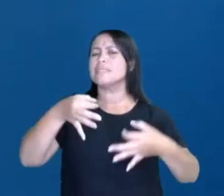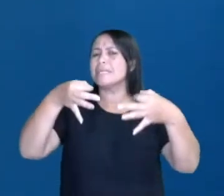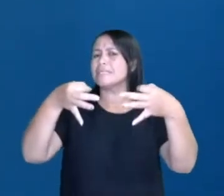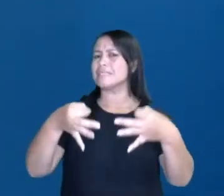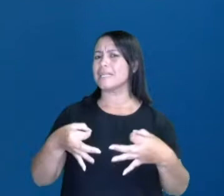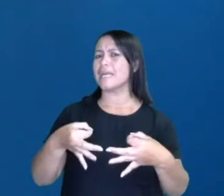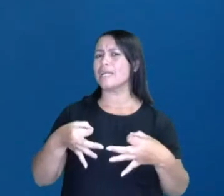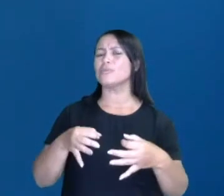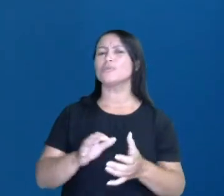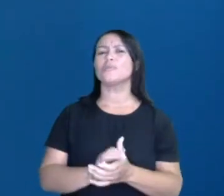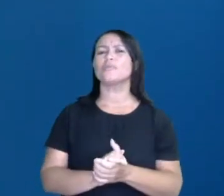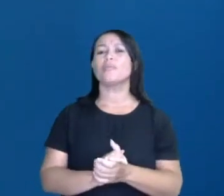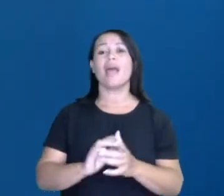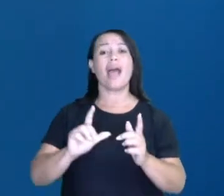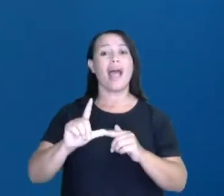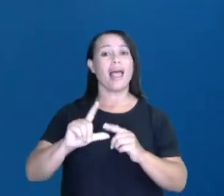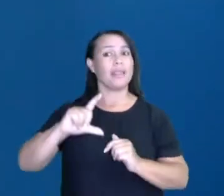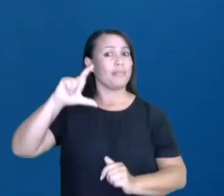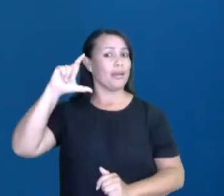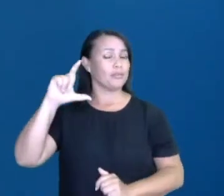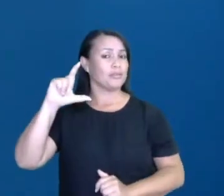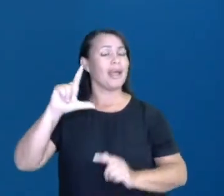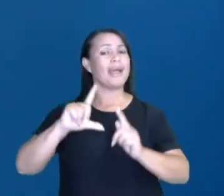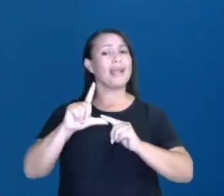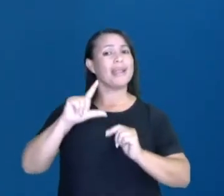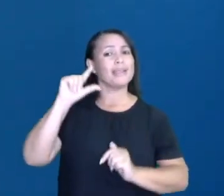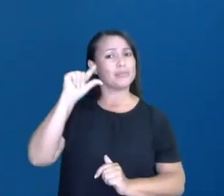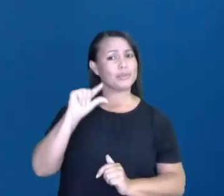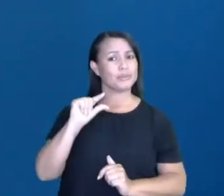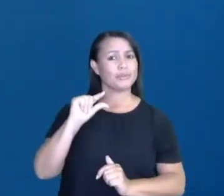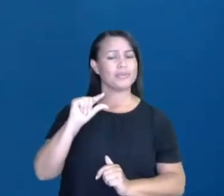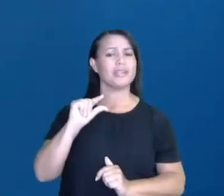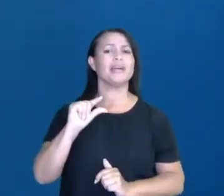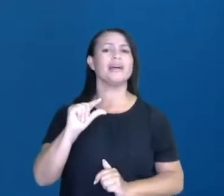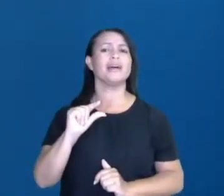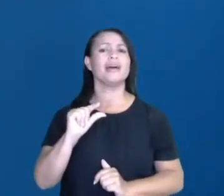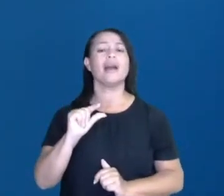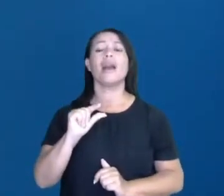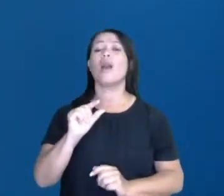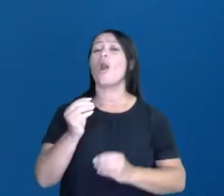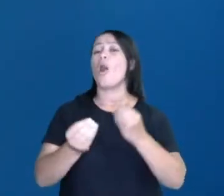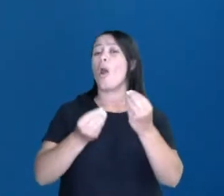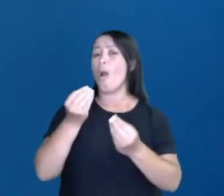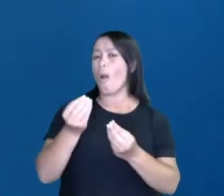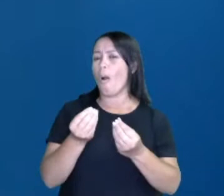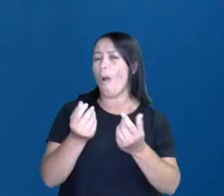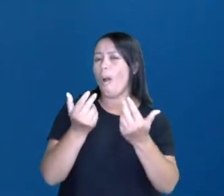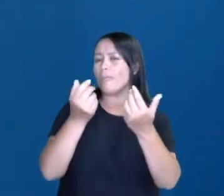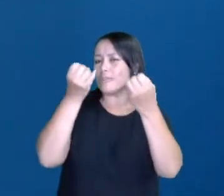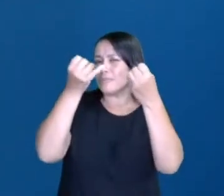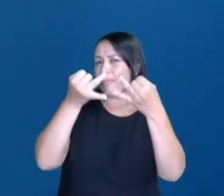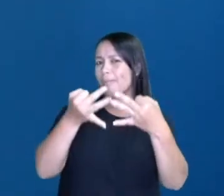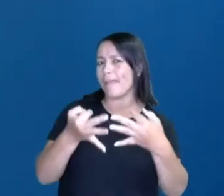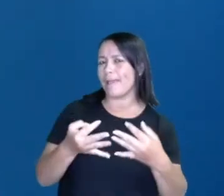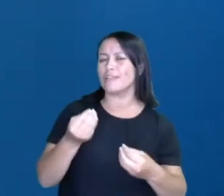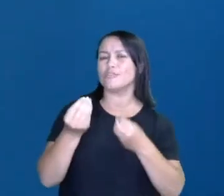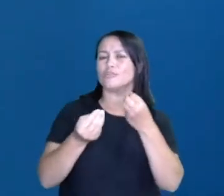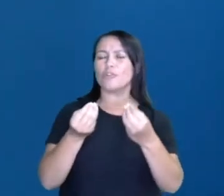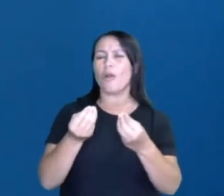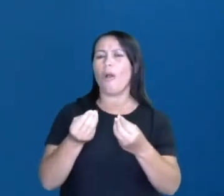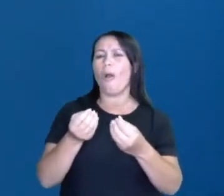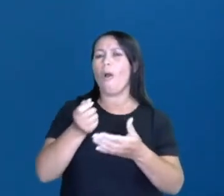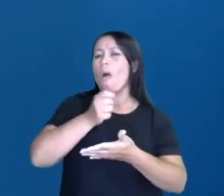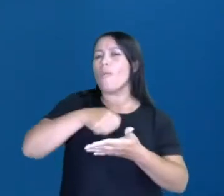adequadamente a letra maiúscula e a letra minúscula segundo as convenções. Qual é a melhor forma